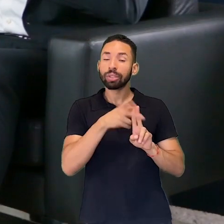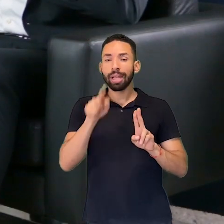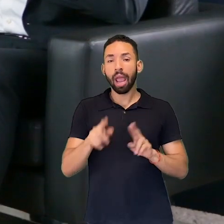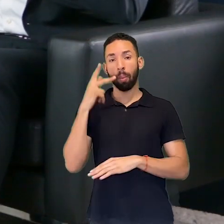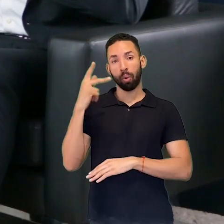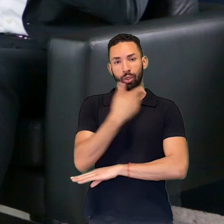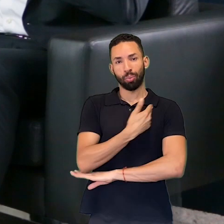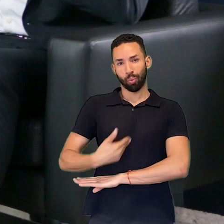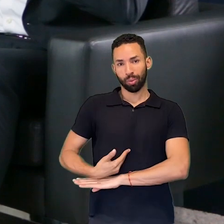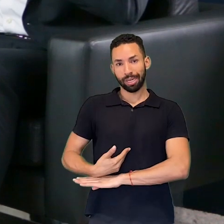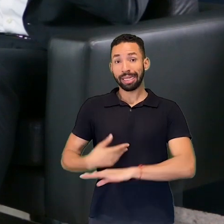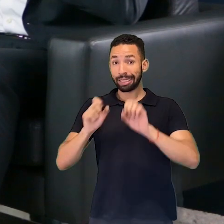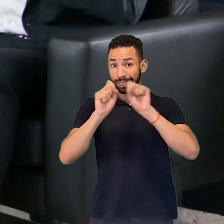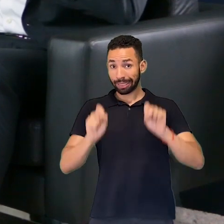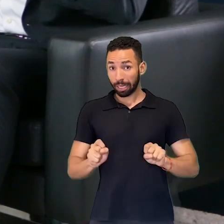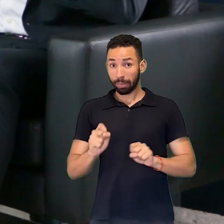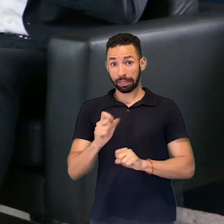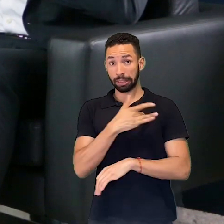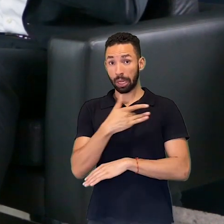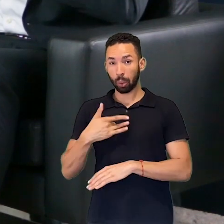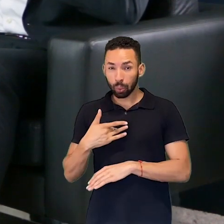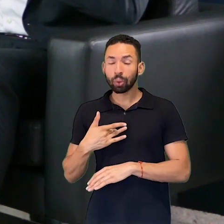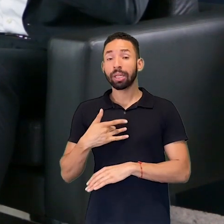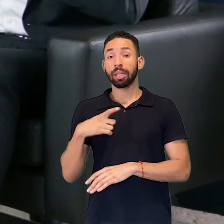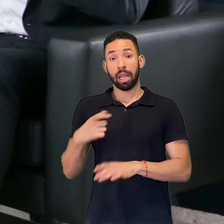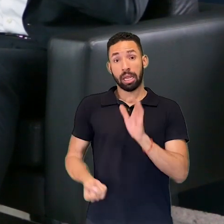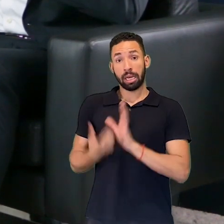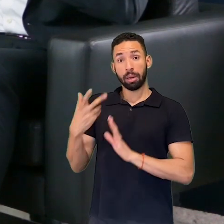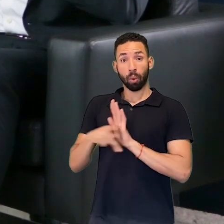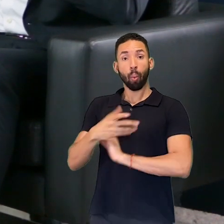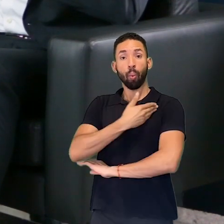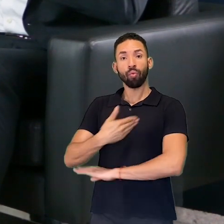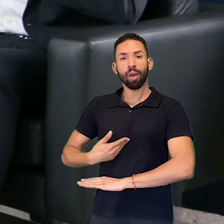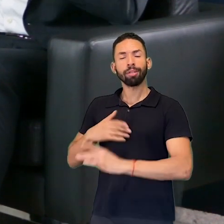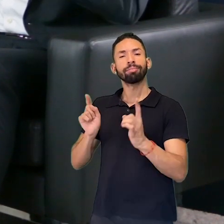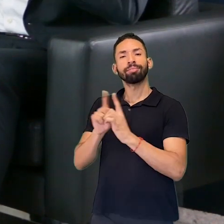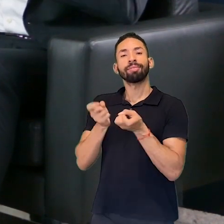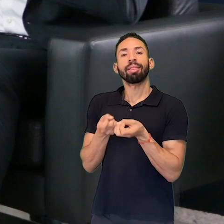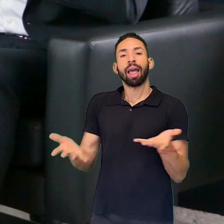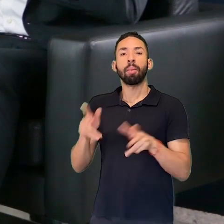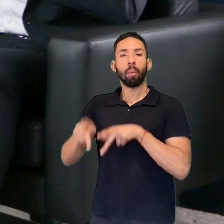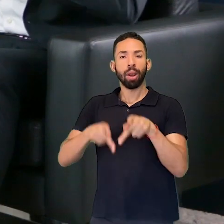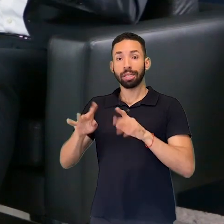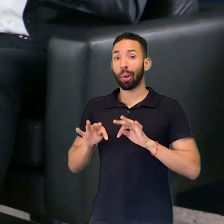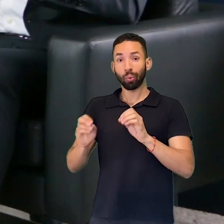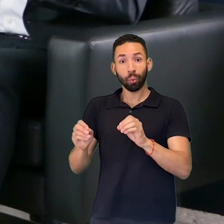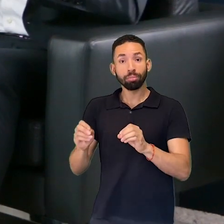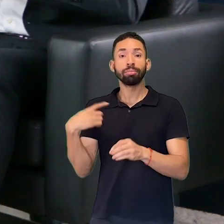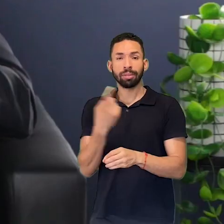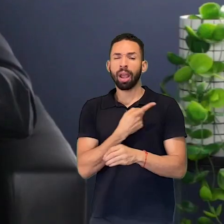SUS, ele é uma política pública, né, o Sistema Único de Saúde, uma política pública instituída pelo governo para atender toda a